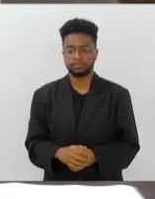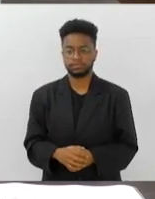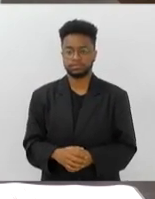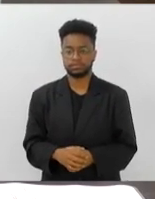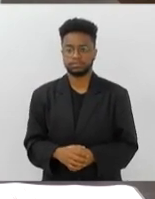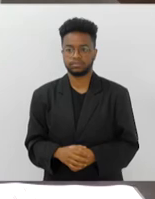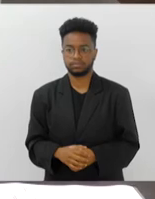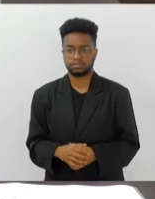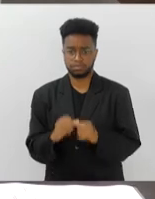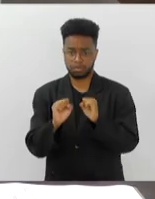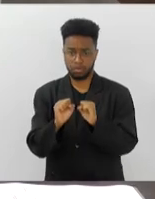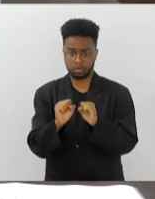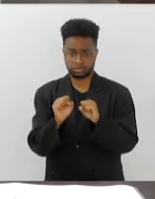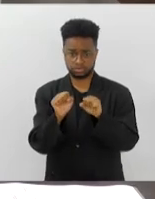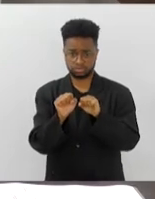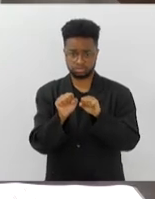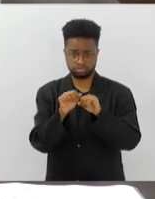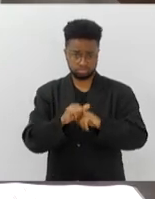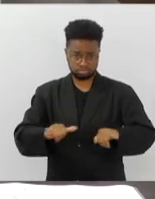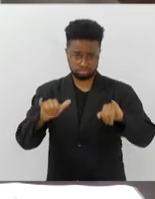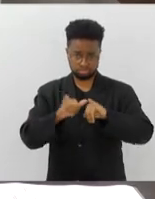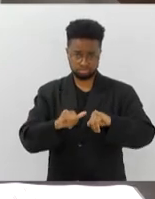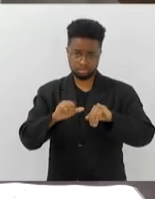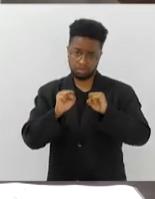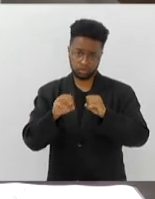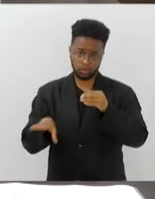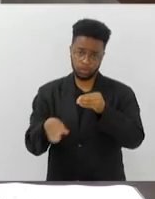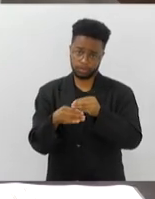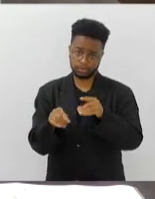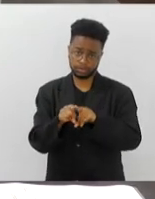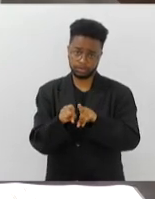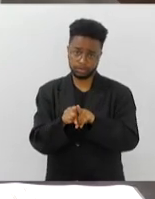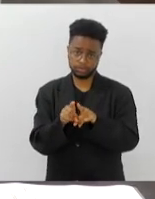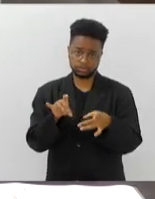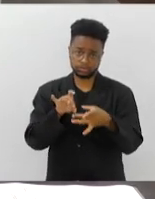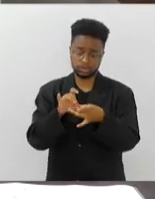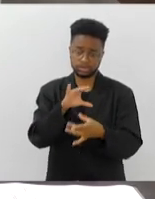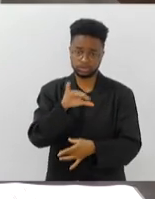Né? Vamos avançar nisso? Acho que pode ser uma lei complementar, né? Pode a autoria ser. Da CCJ.